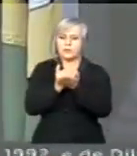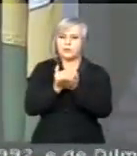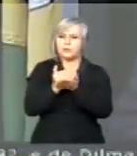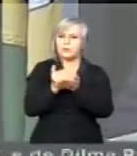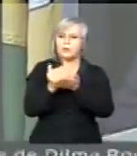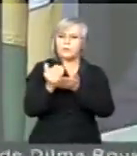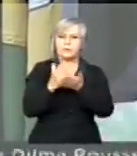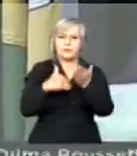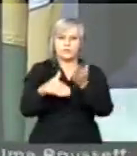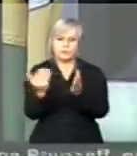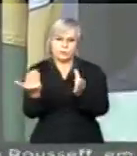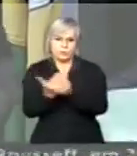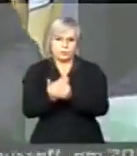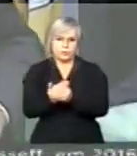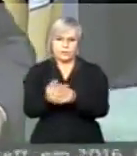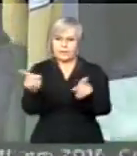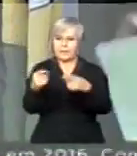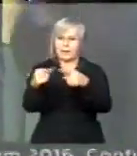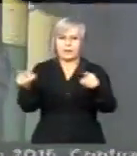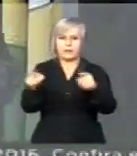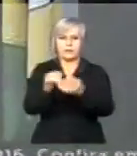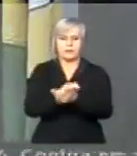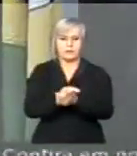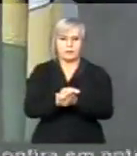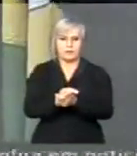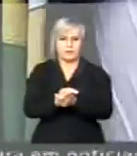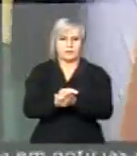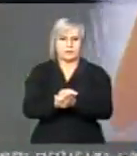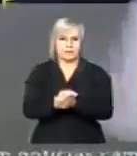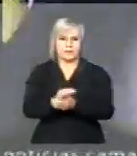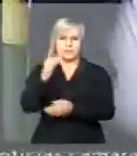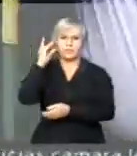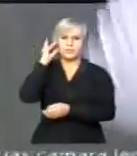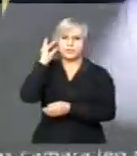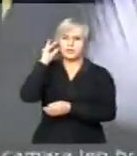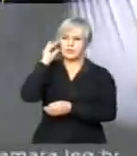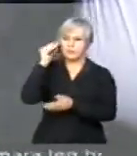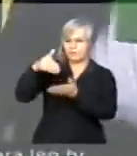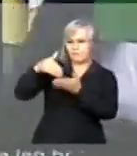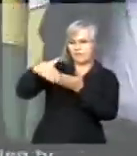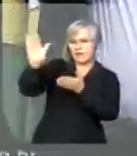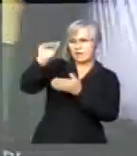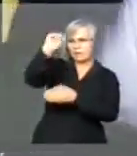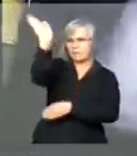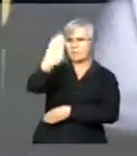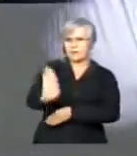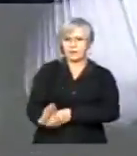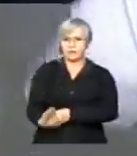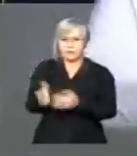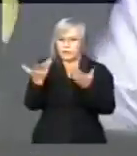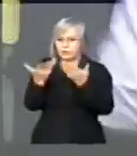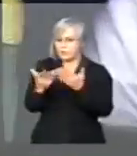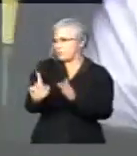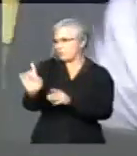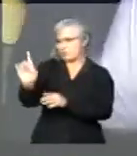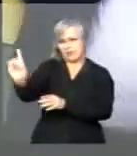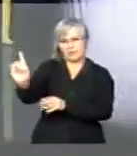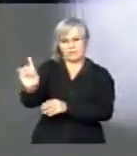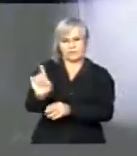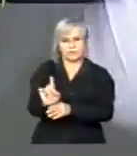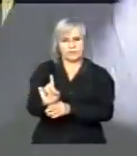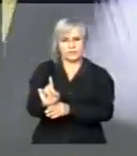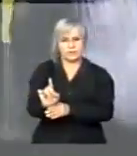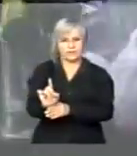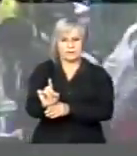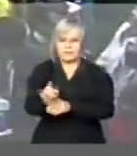todo o processo. Aquela assim, ó. Dilma vai embora que o Brasil não quer você.